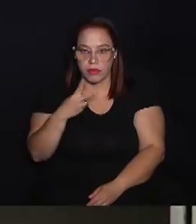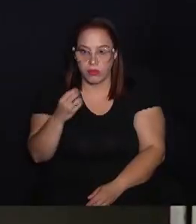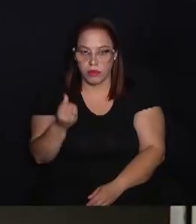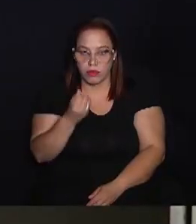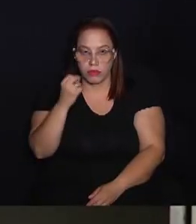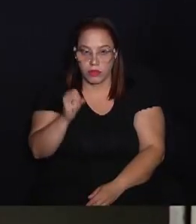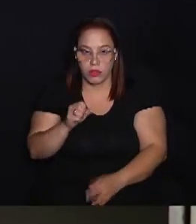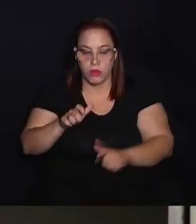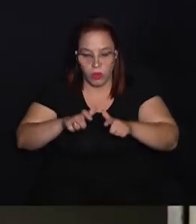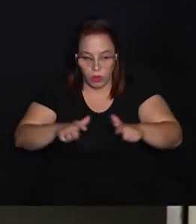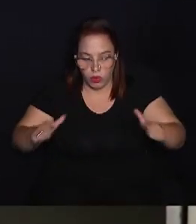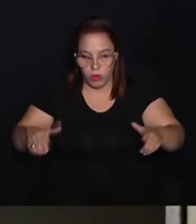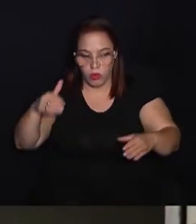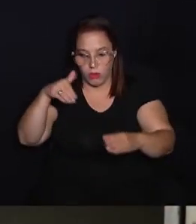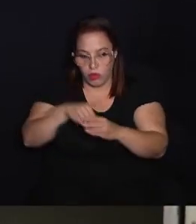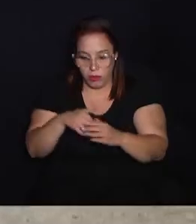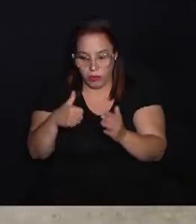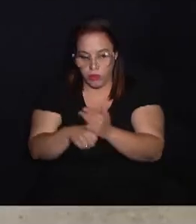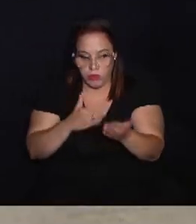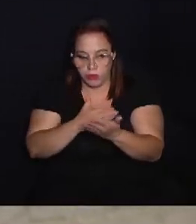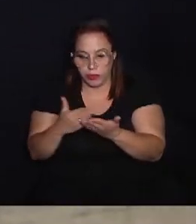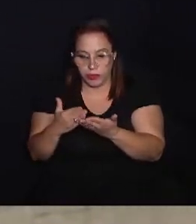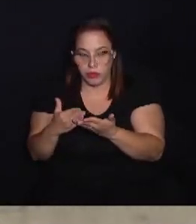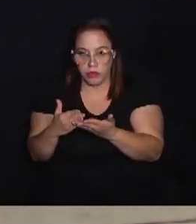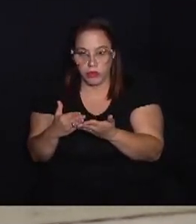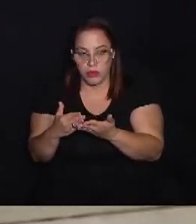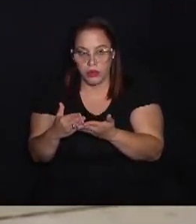uma intensa movimentação no cartório eleitoral.